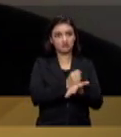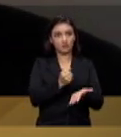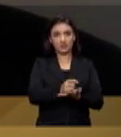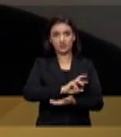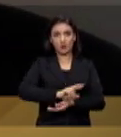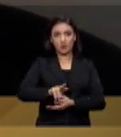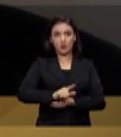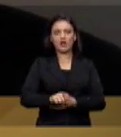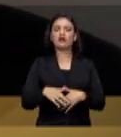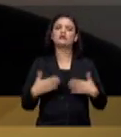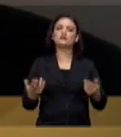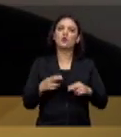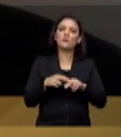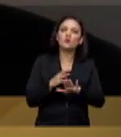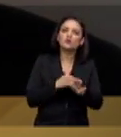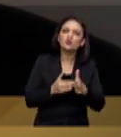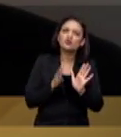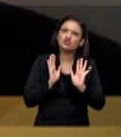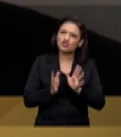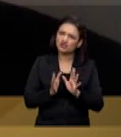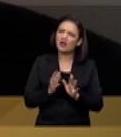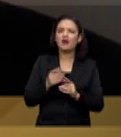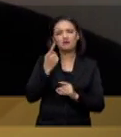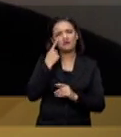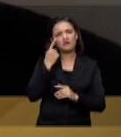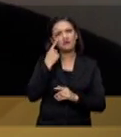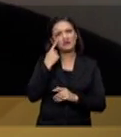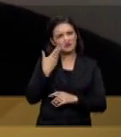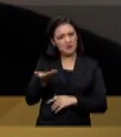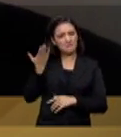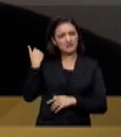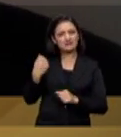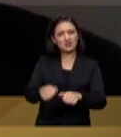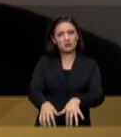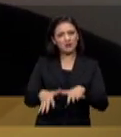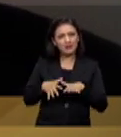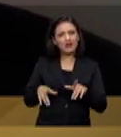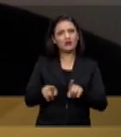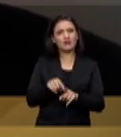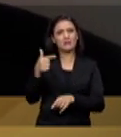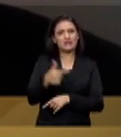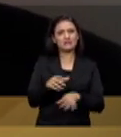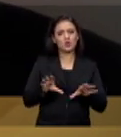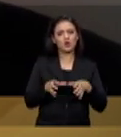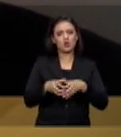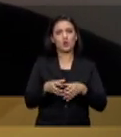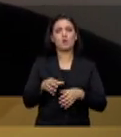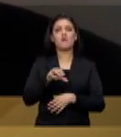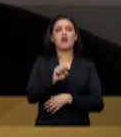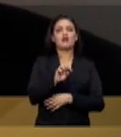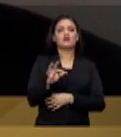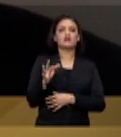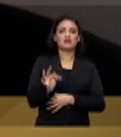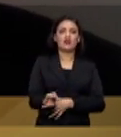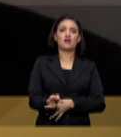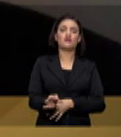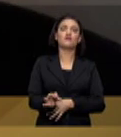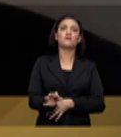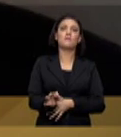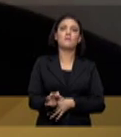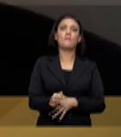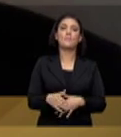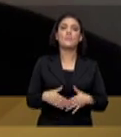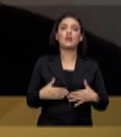com já estudados precedentes do plenário e da segunda turma desse Supremo Tribunal Federal, permite a